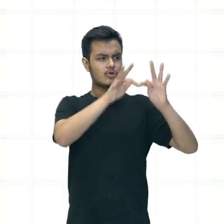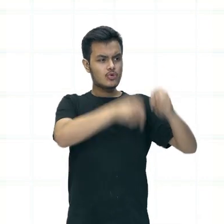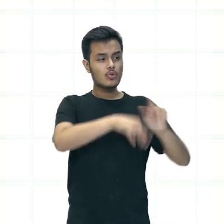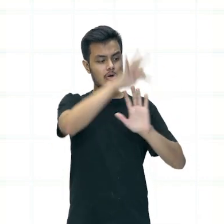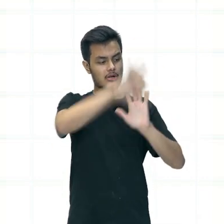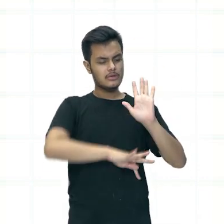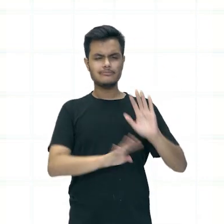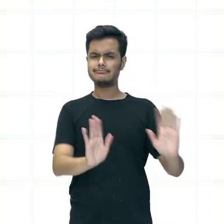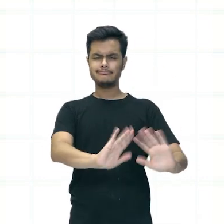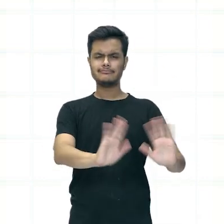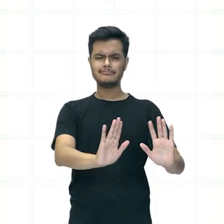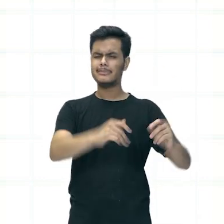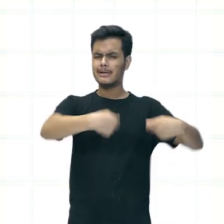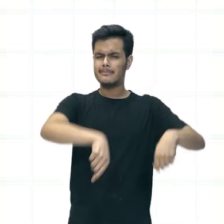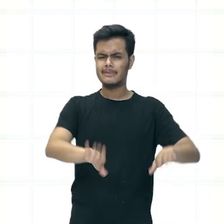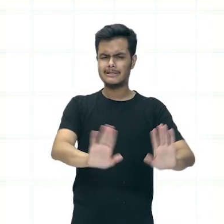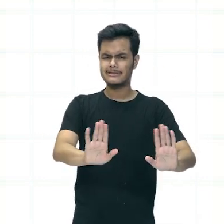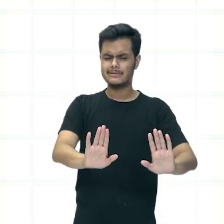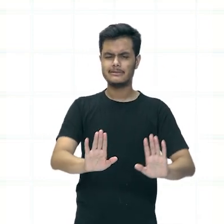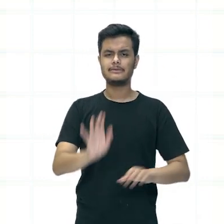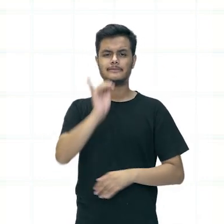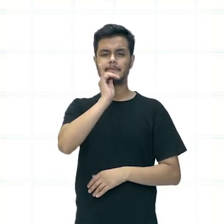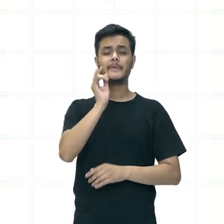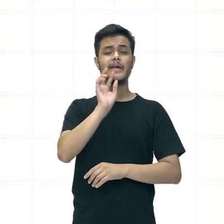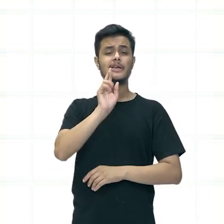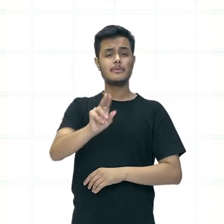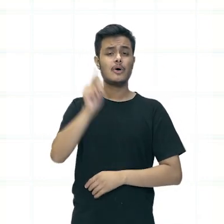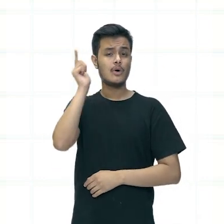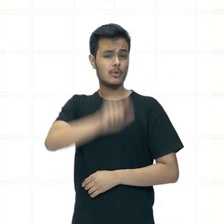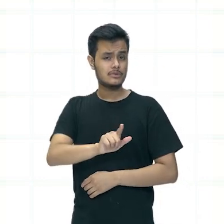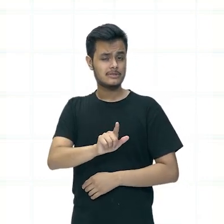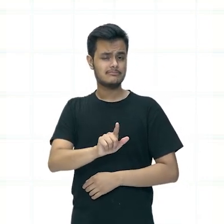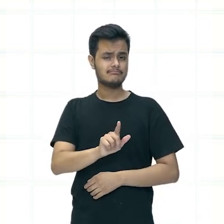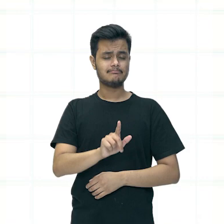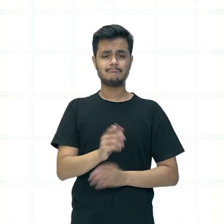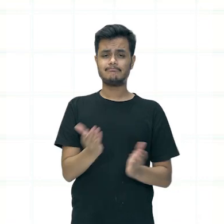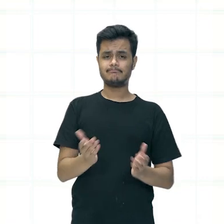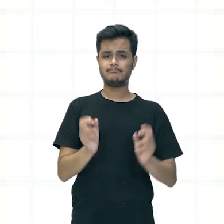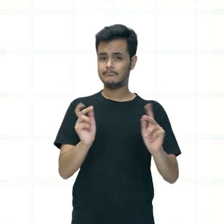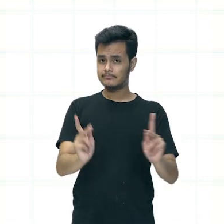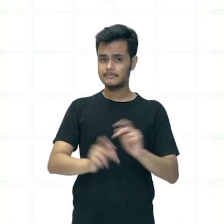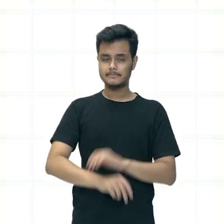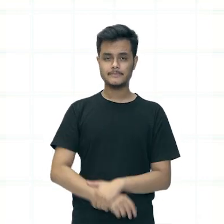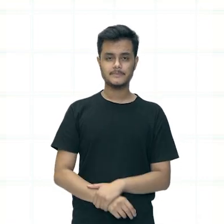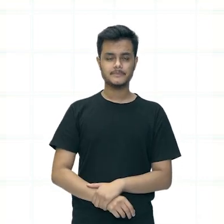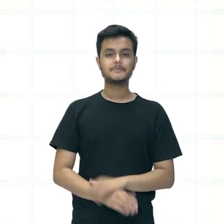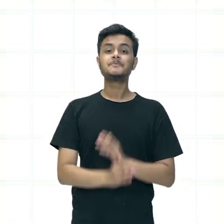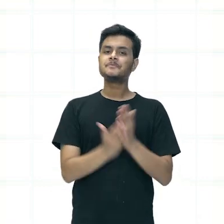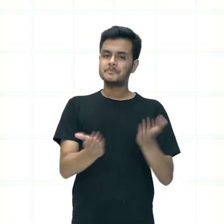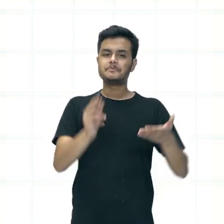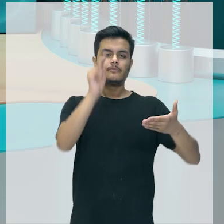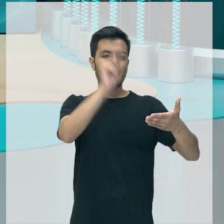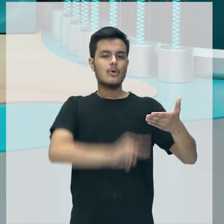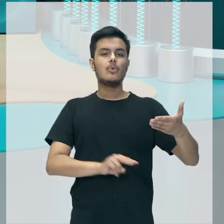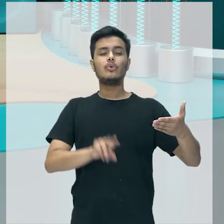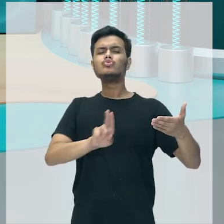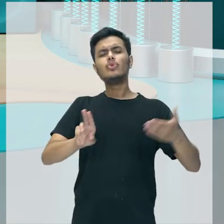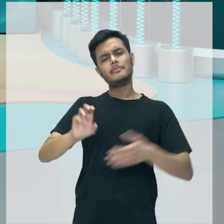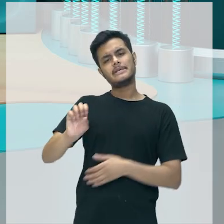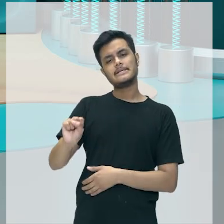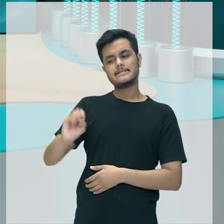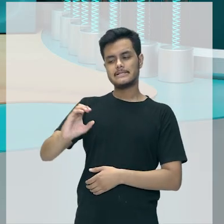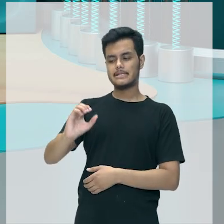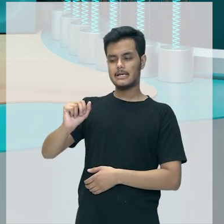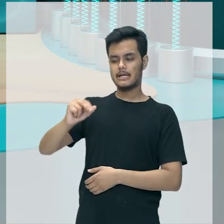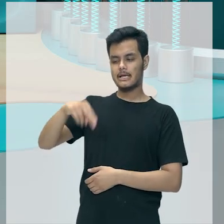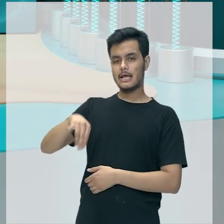inteiro, tá bom? Para chegar às respostas que eu preciso, certinho? Então, o scanning, ele passa essa ideia aí,